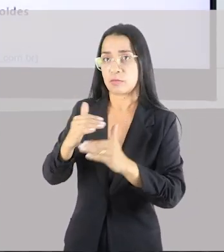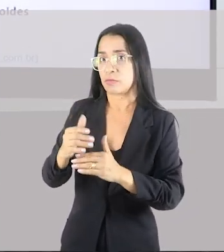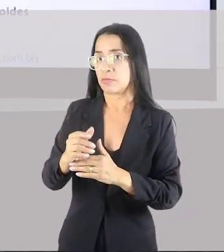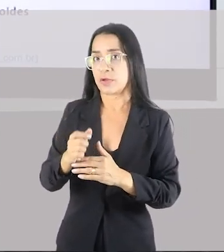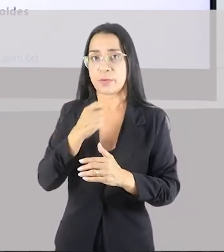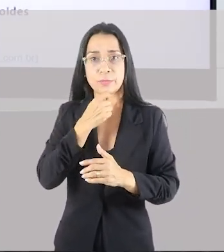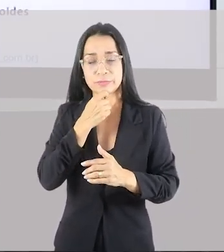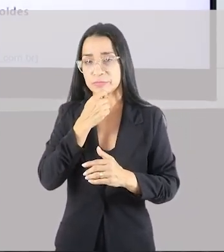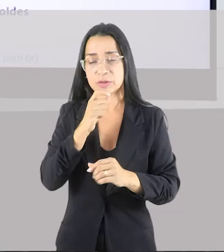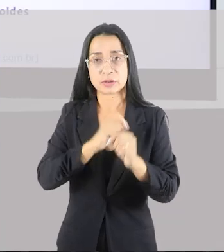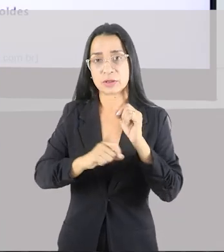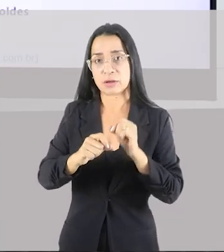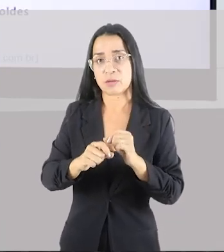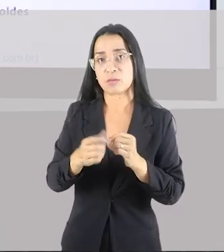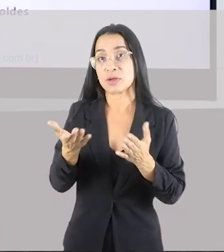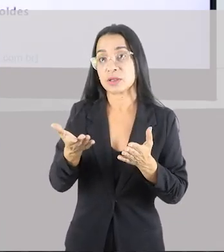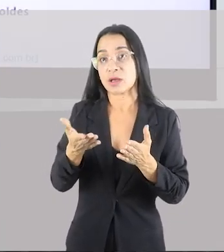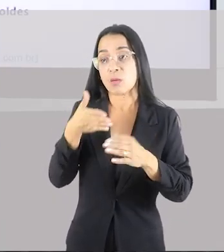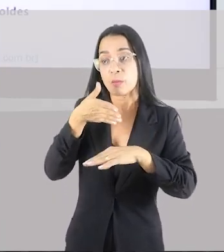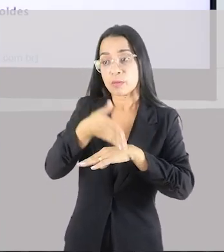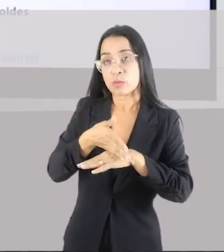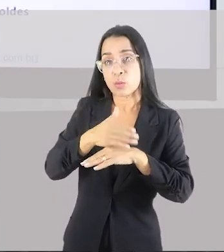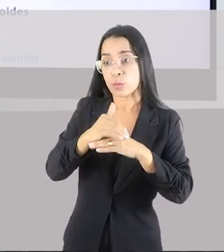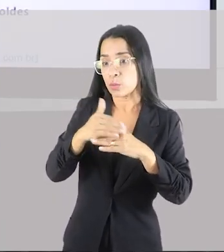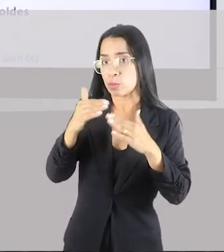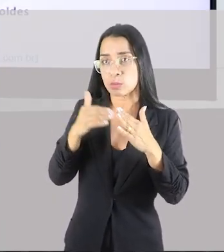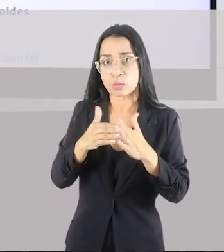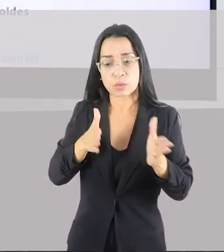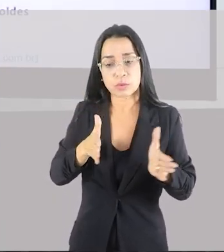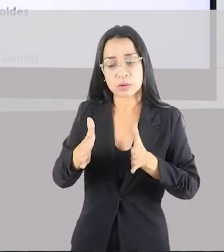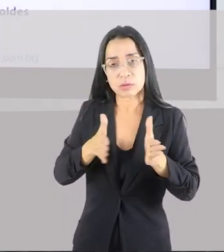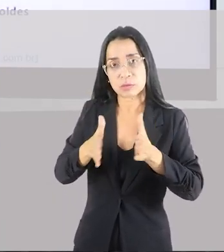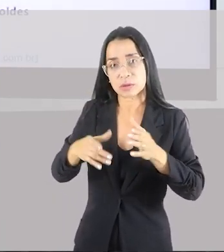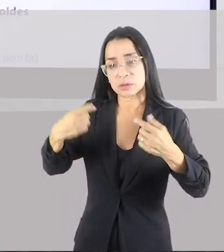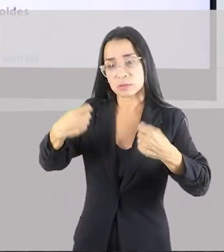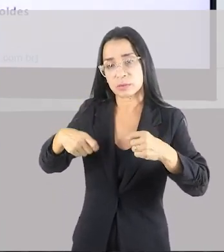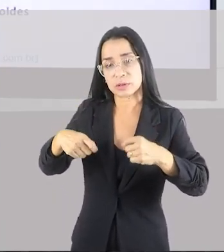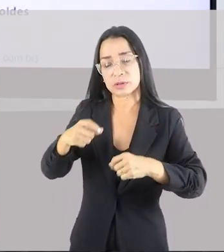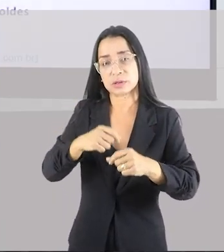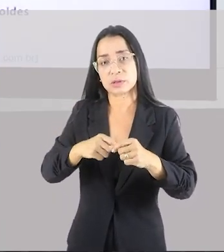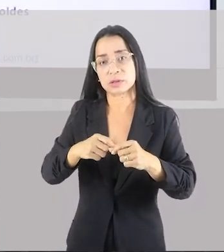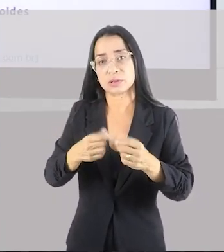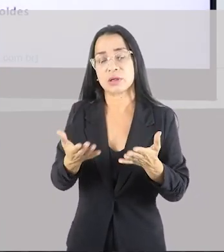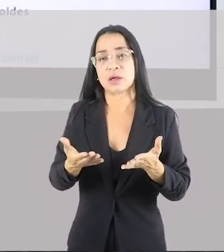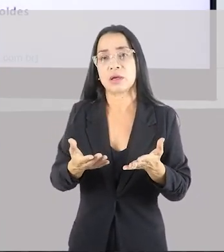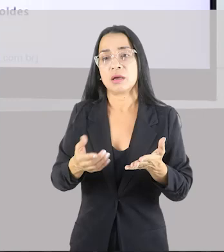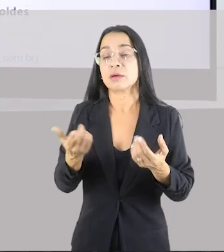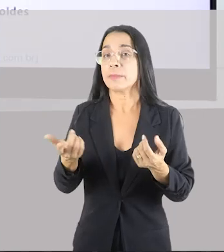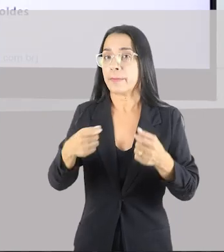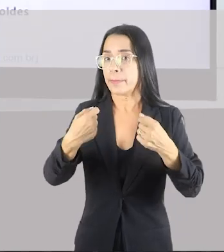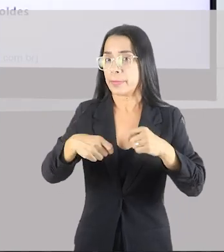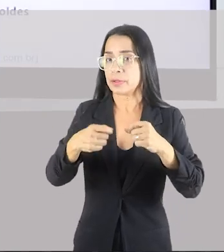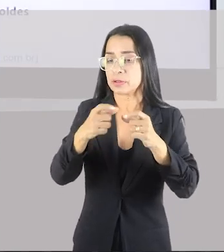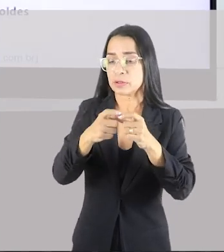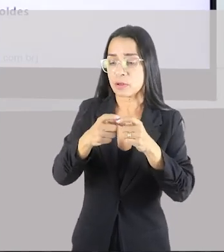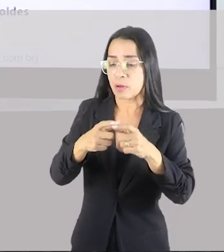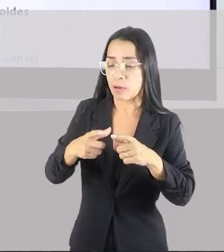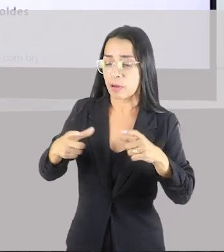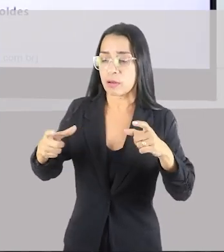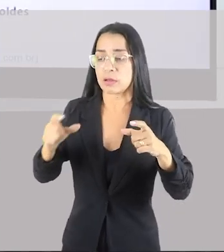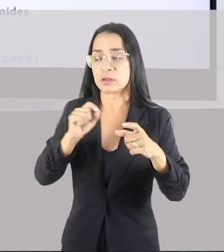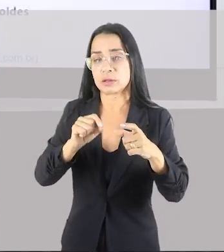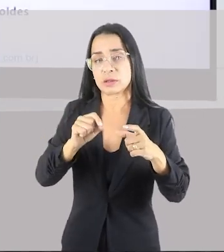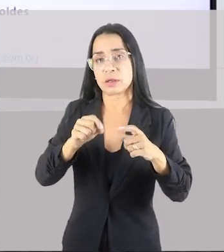por todas as fases necessárias, tá? Então, ela ainda é uma célula imatura. Ela precisa crescer. E por isso